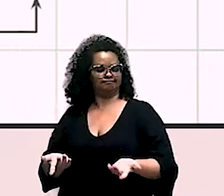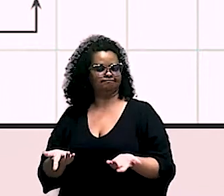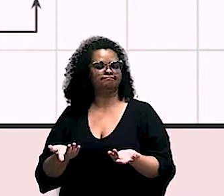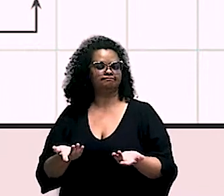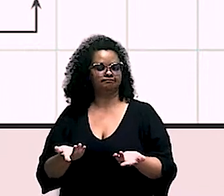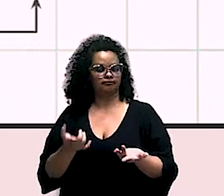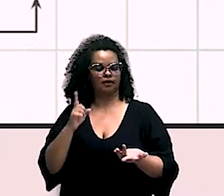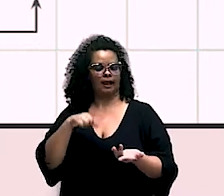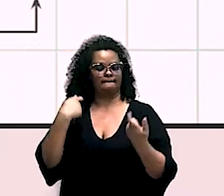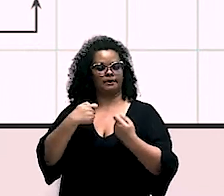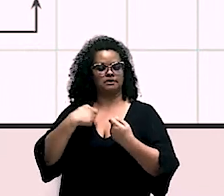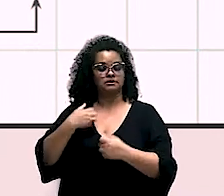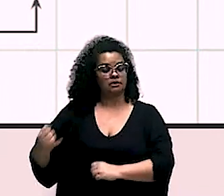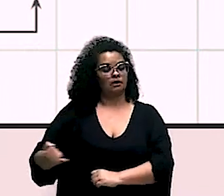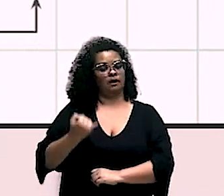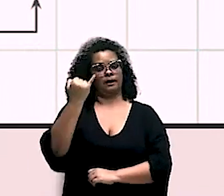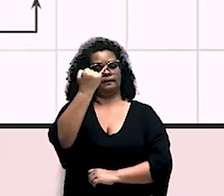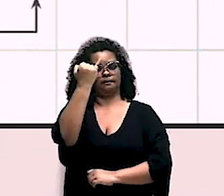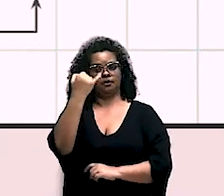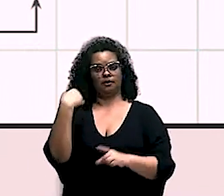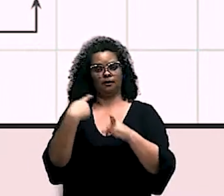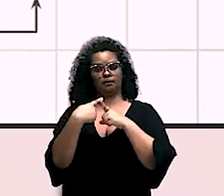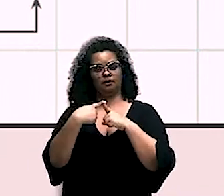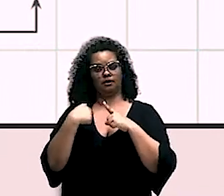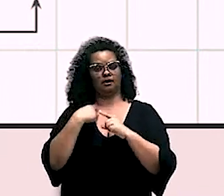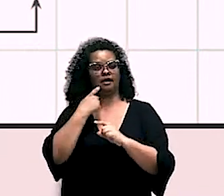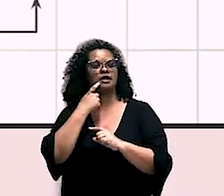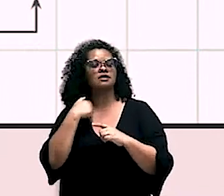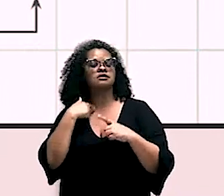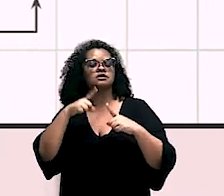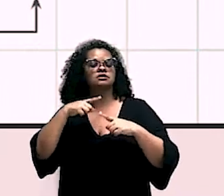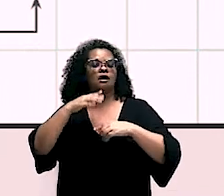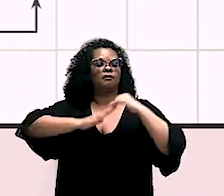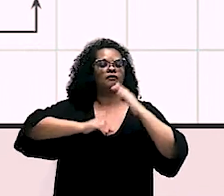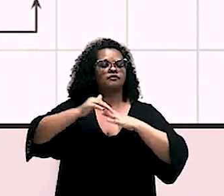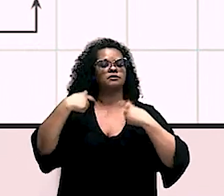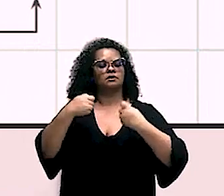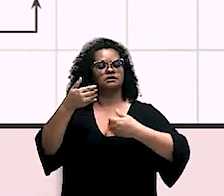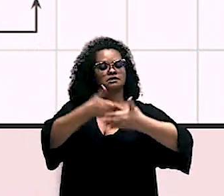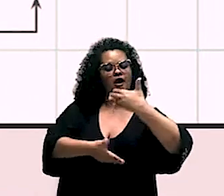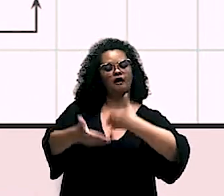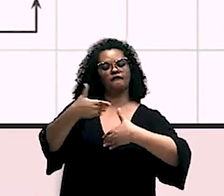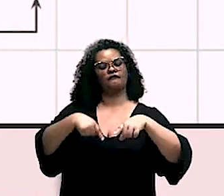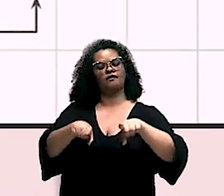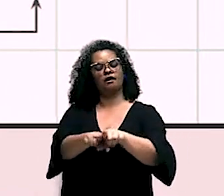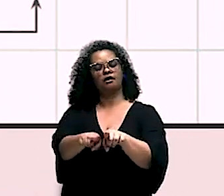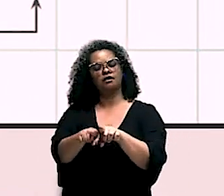que são essenciais, né? Que o profissional dentista também esteja envolvido